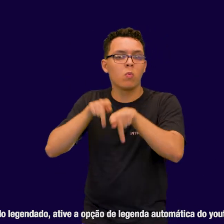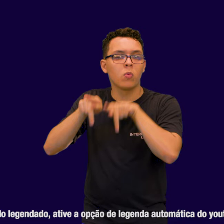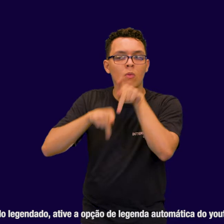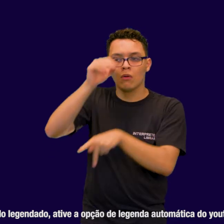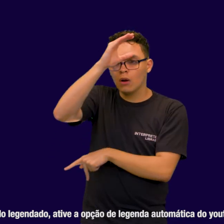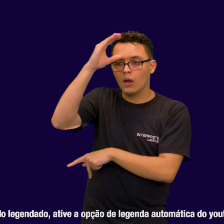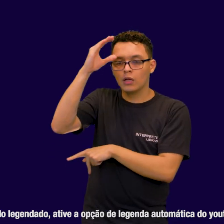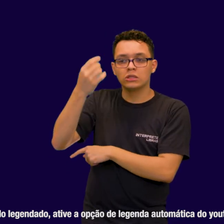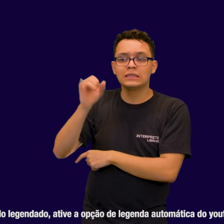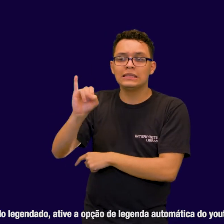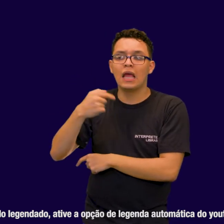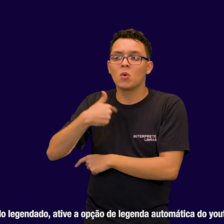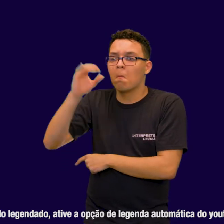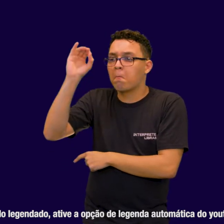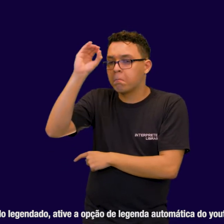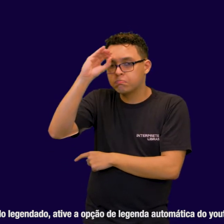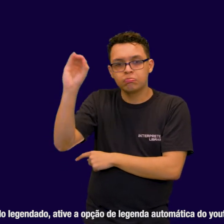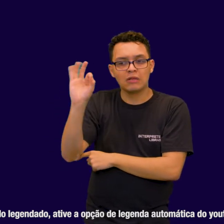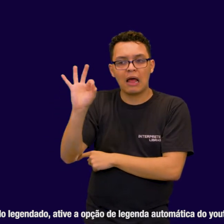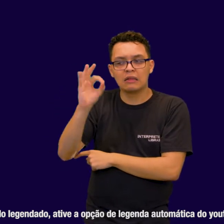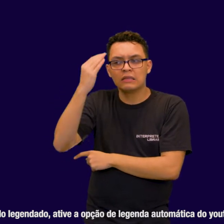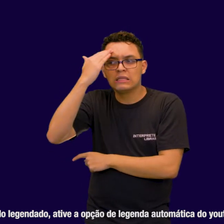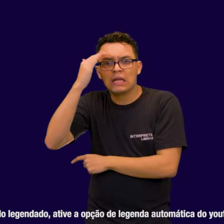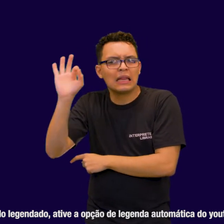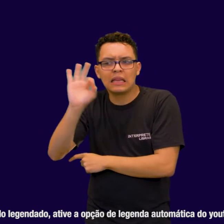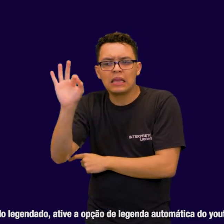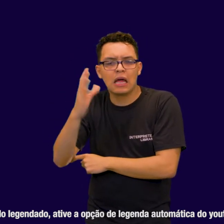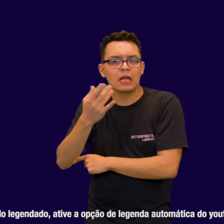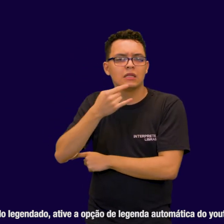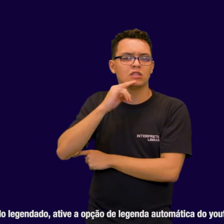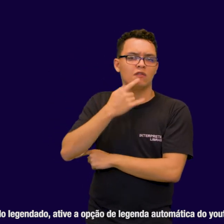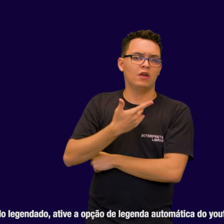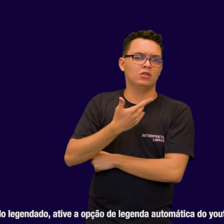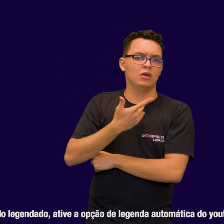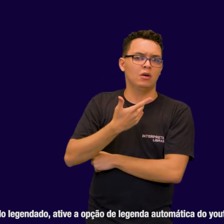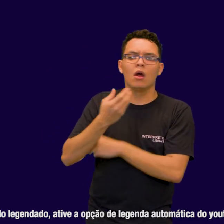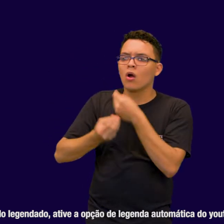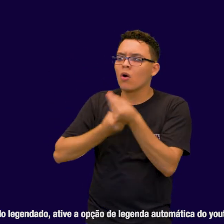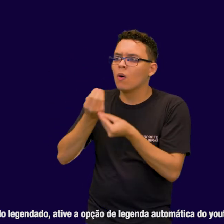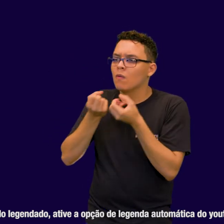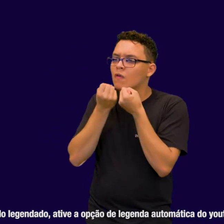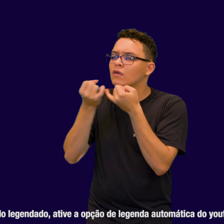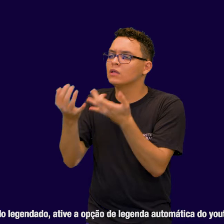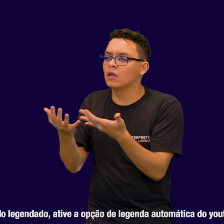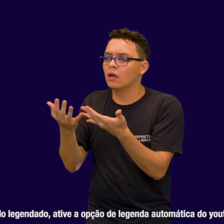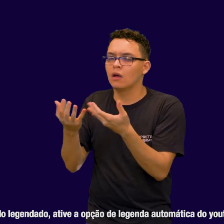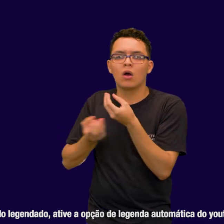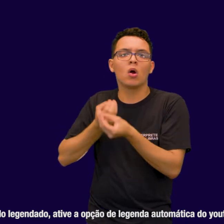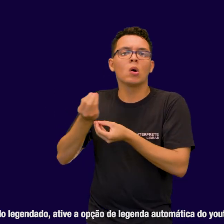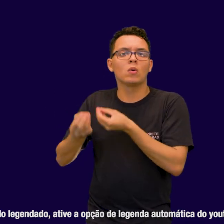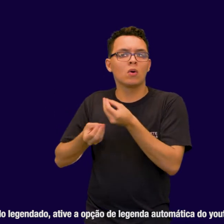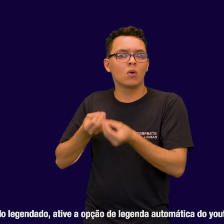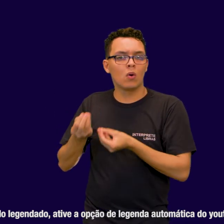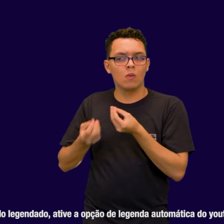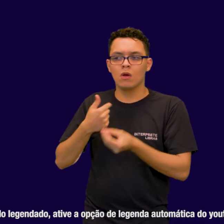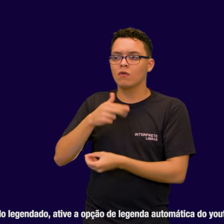sem entender, sem saber cerveja, sem saber como oferecer cerveja para o seu público, sem saber dar